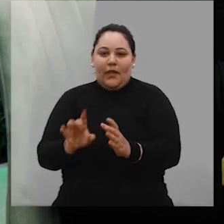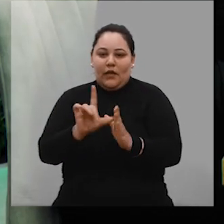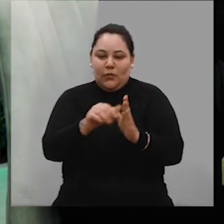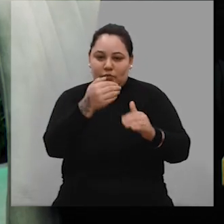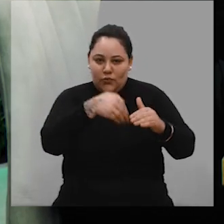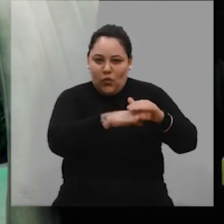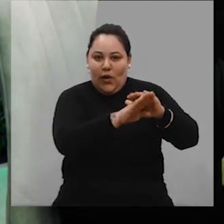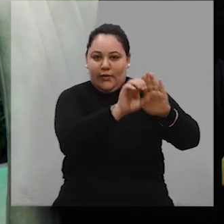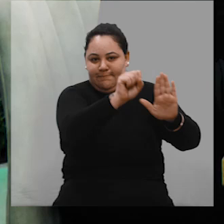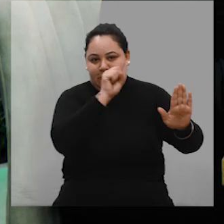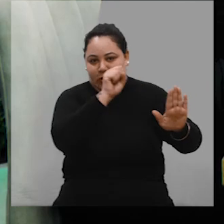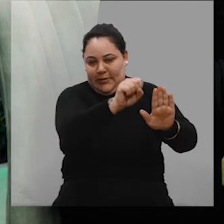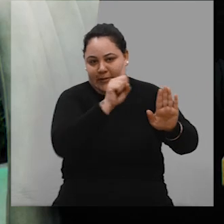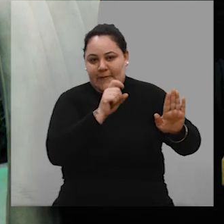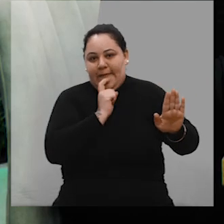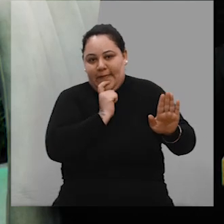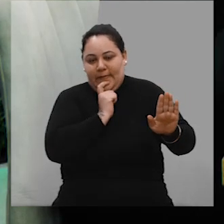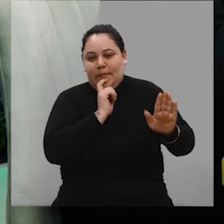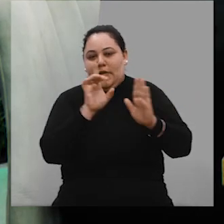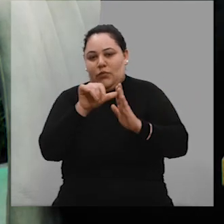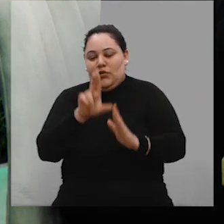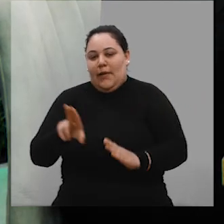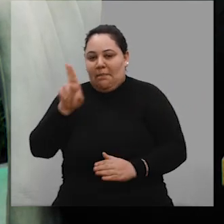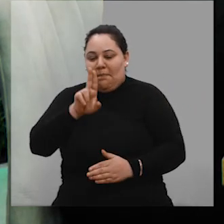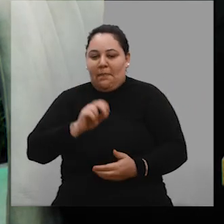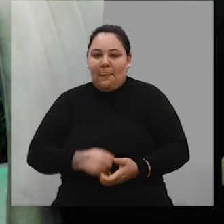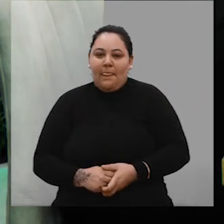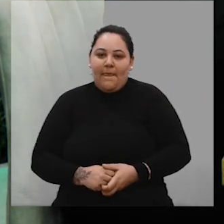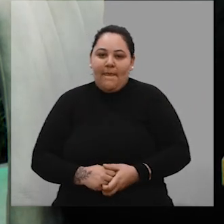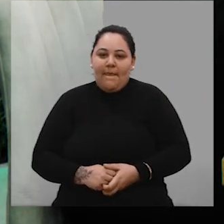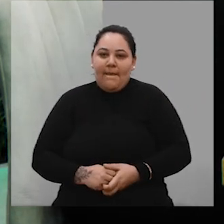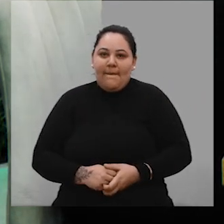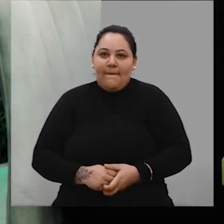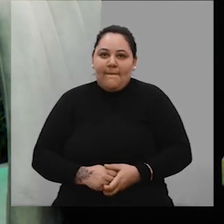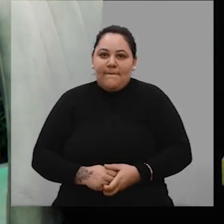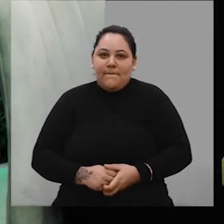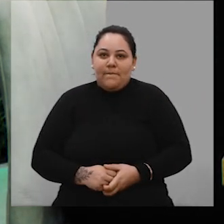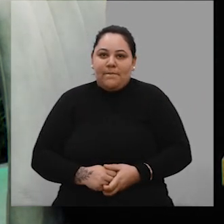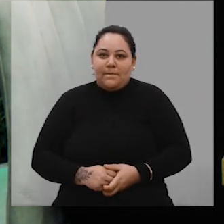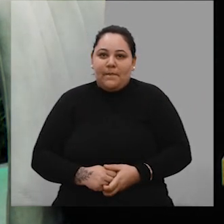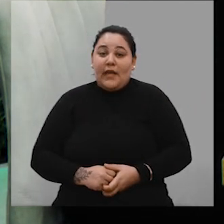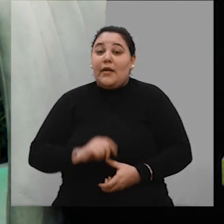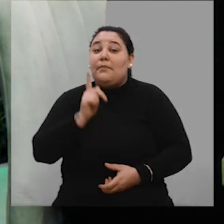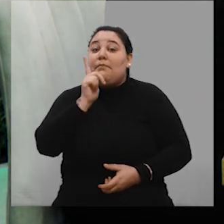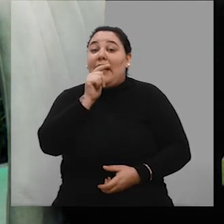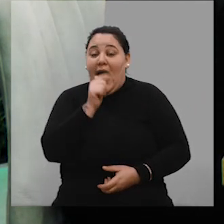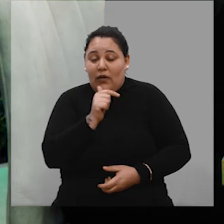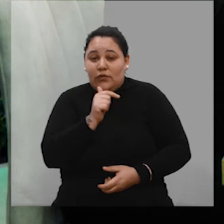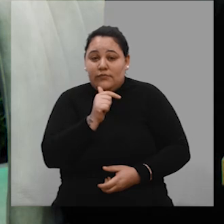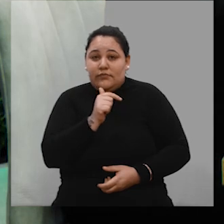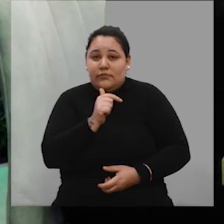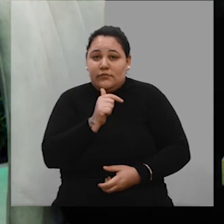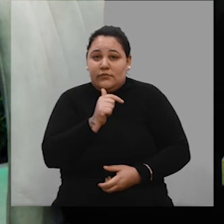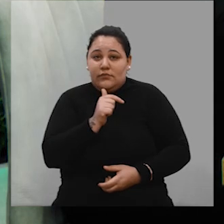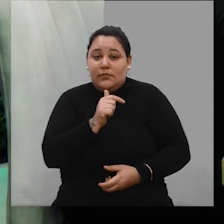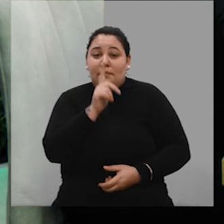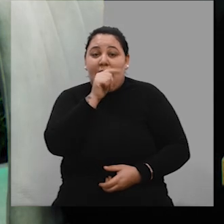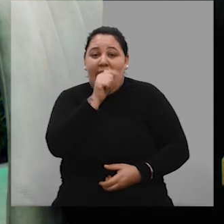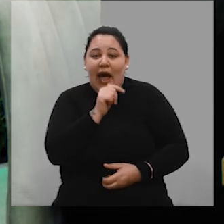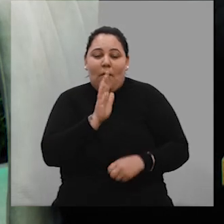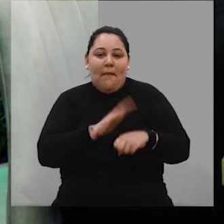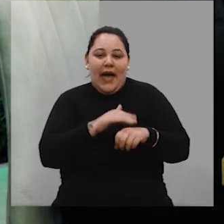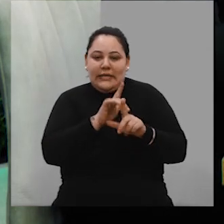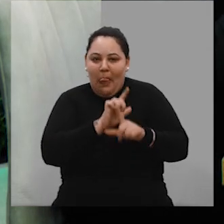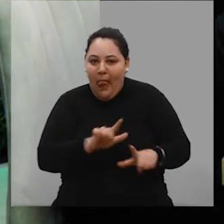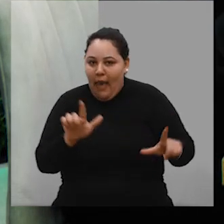guarda na sua geladeira para consumo. Tá. E para água, né? Para essa água ser mais pura,